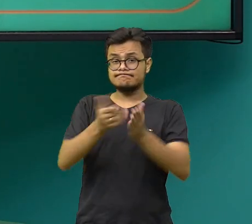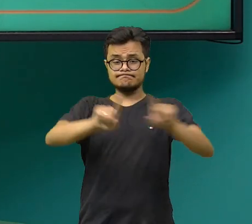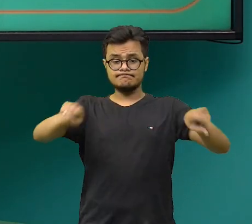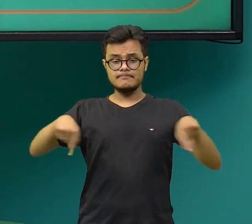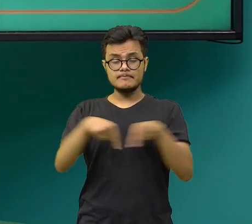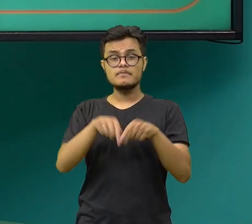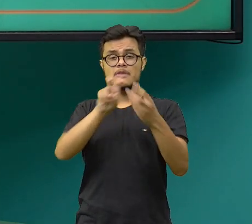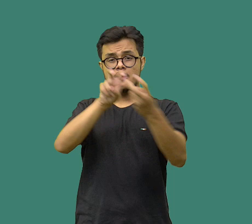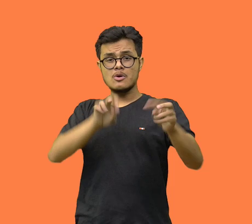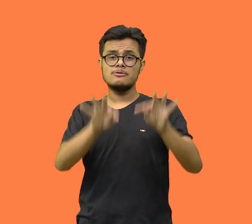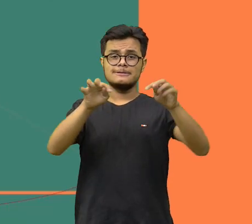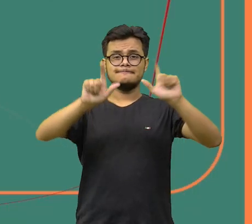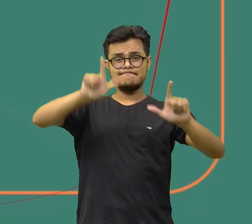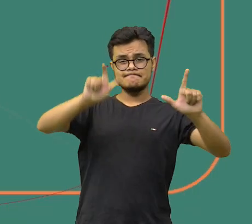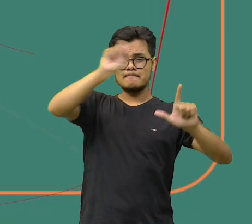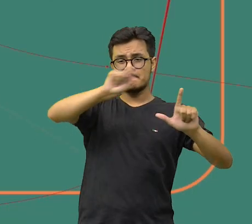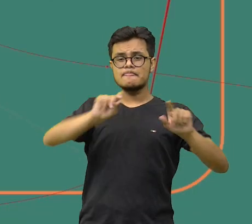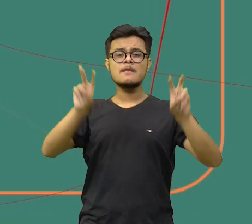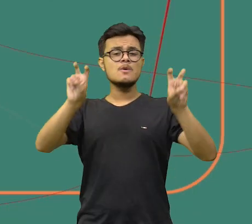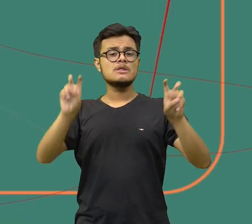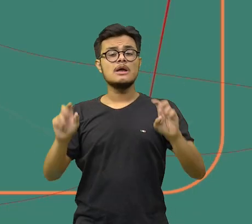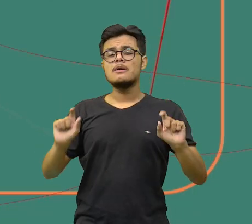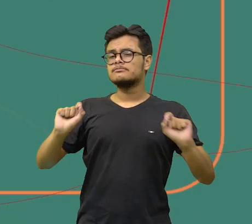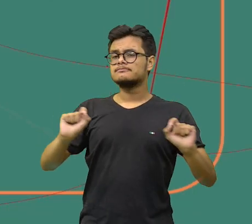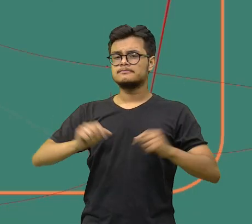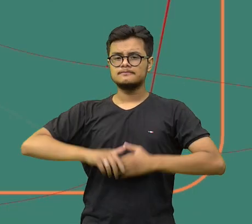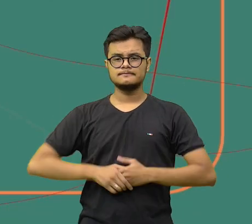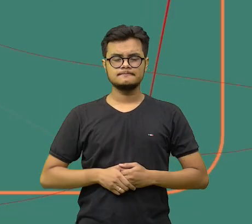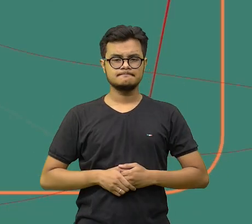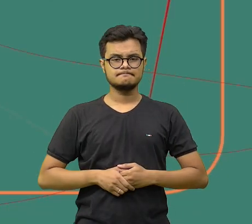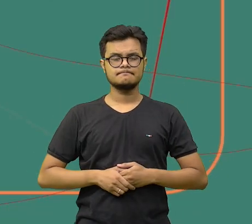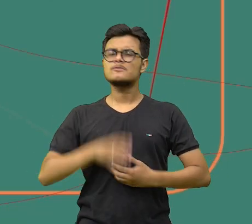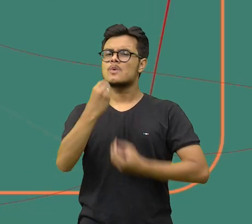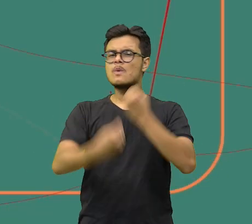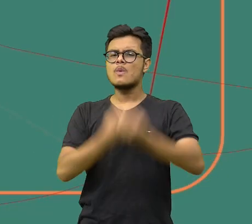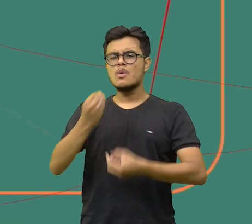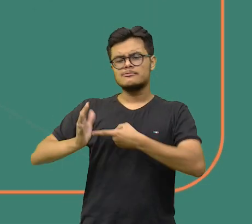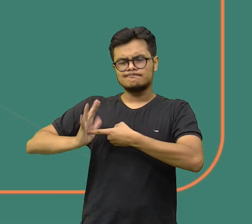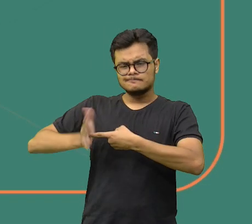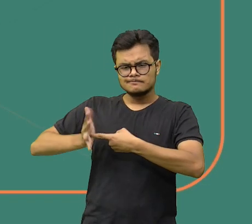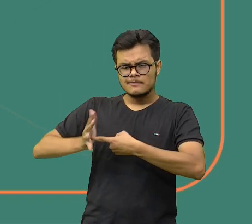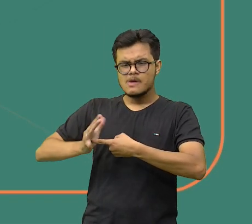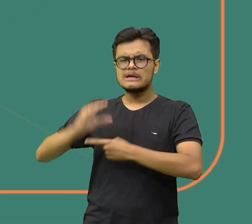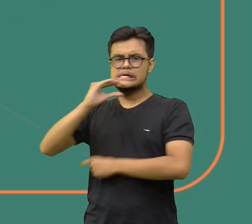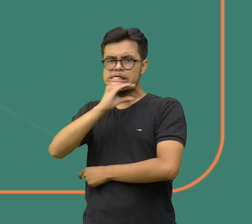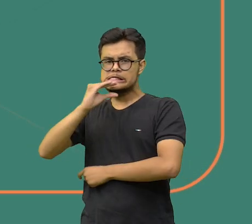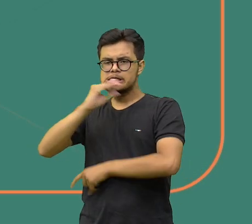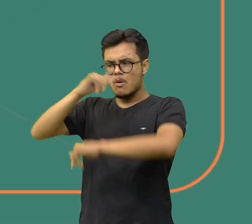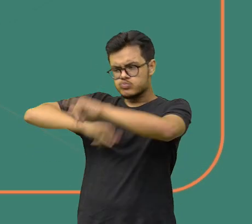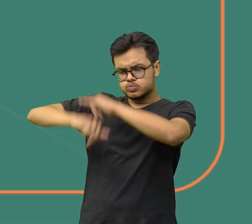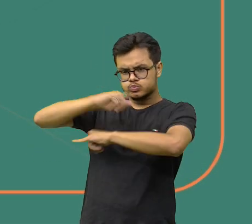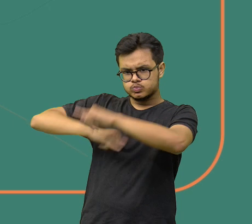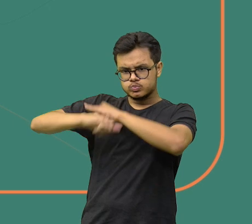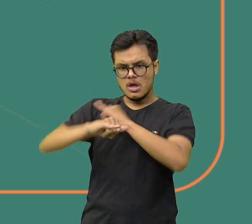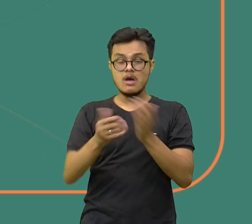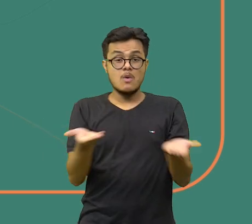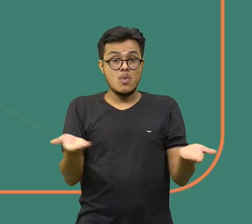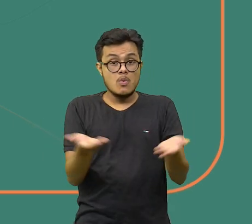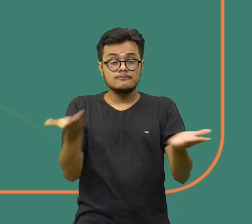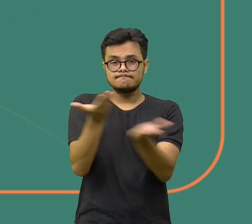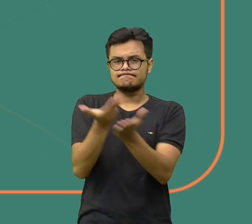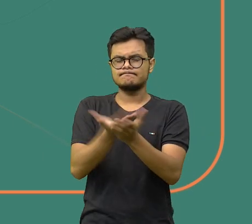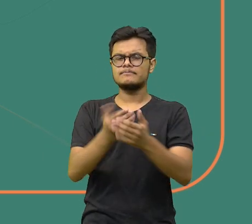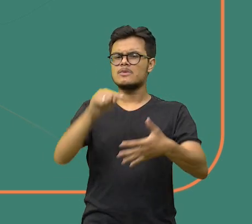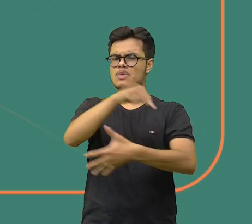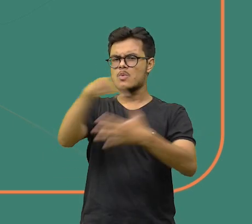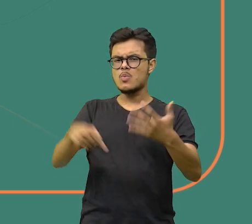estúdio de gravação. E o tema de hoje é máquinas térmicas. A gente vai compreender hoje quais